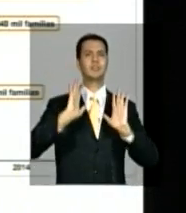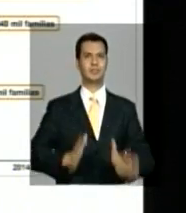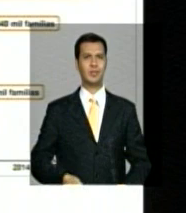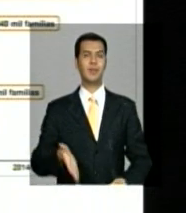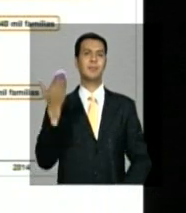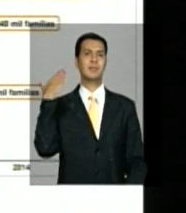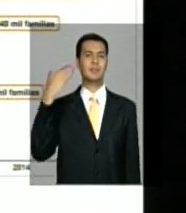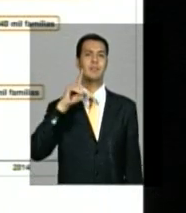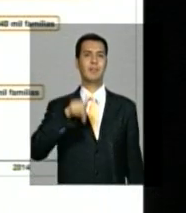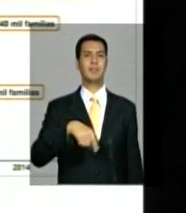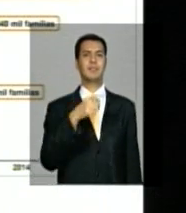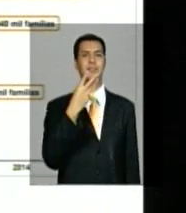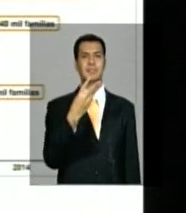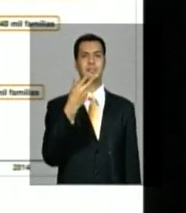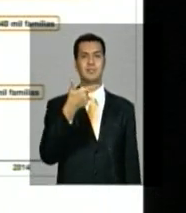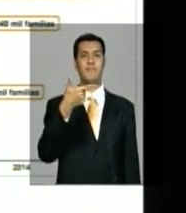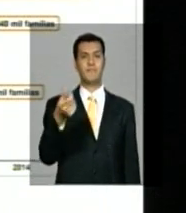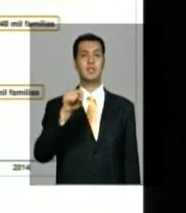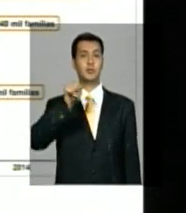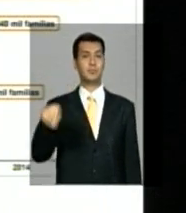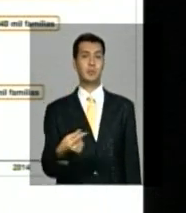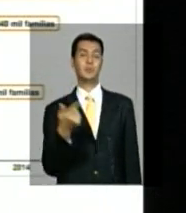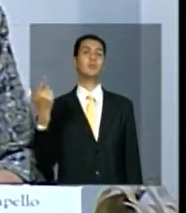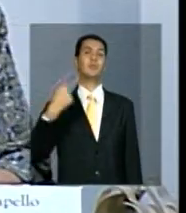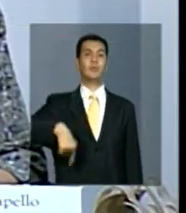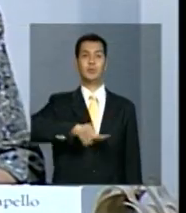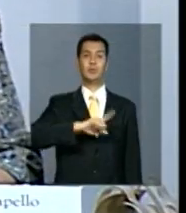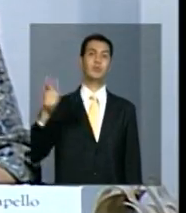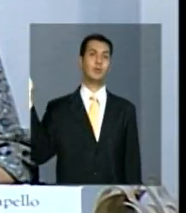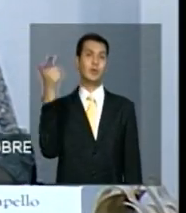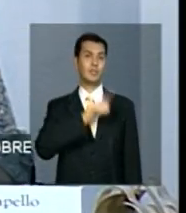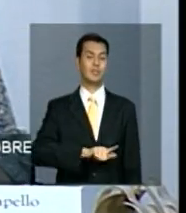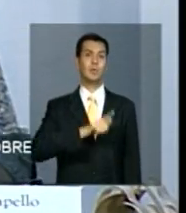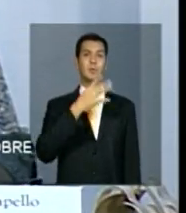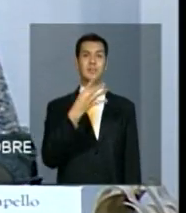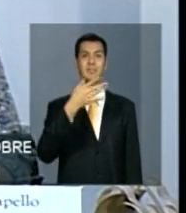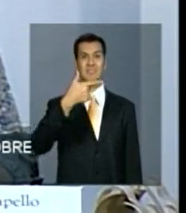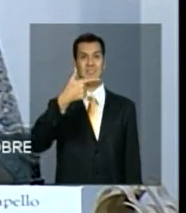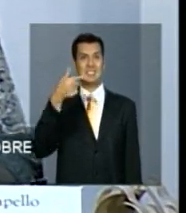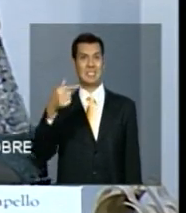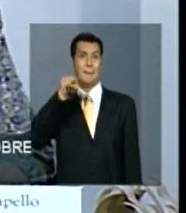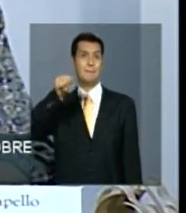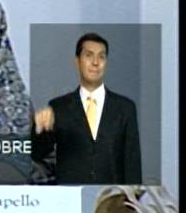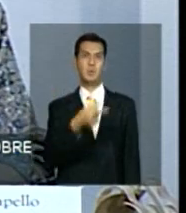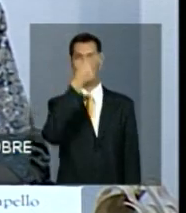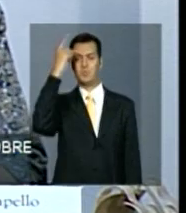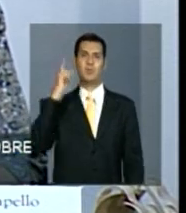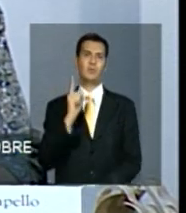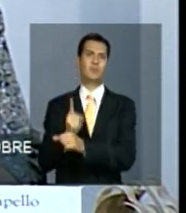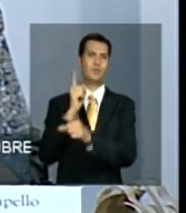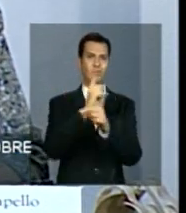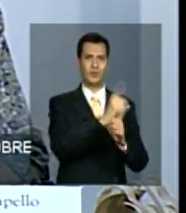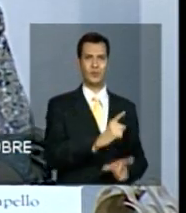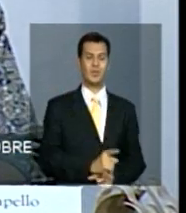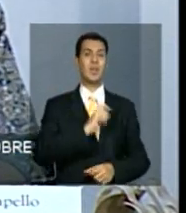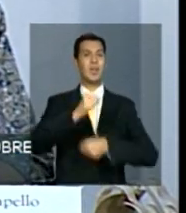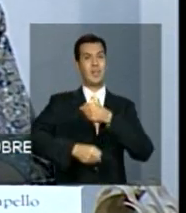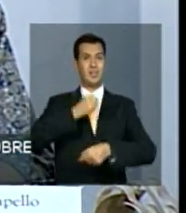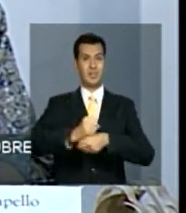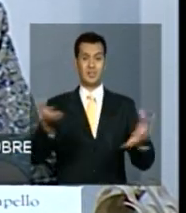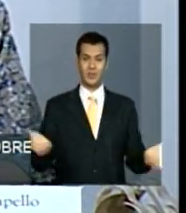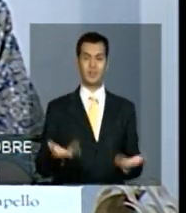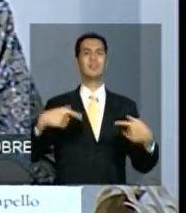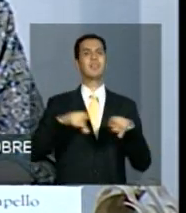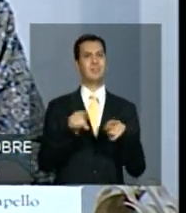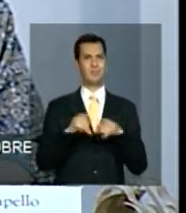320.000 Chegamos em 407.000 o ano passado na buscativa esse ano mais uma vez ultrapassamos